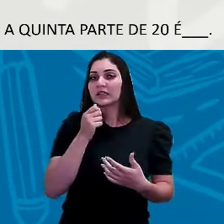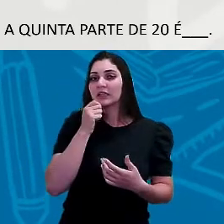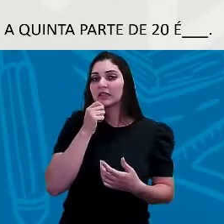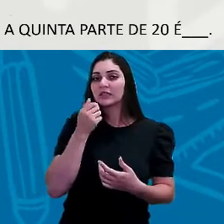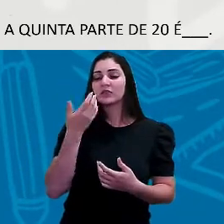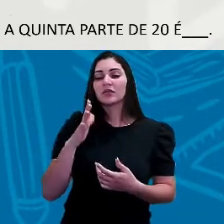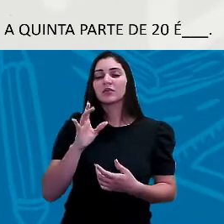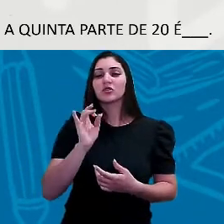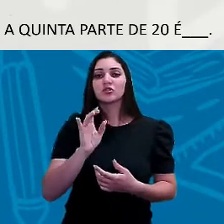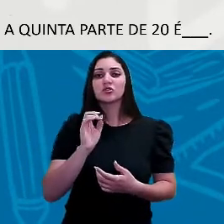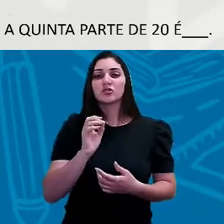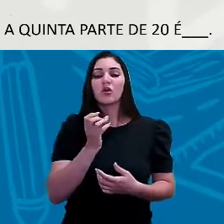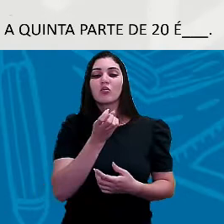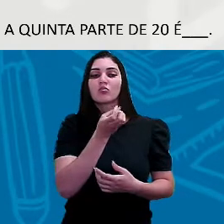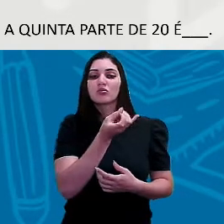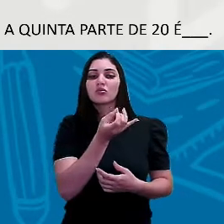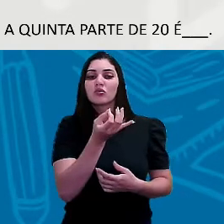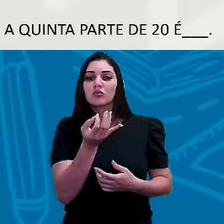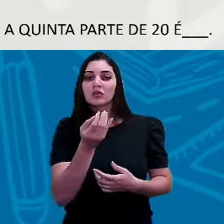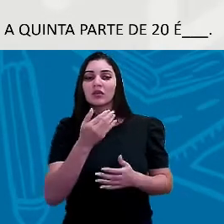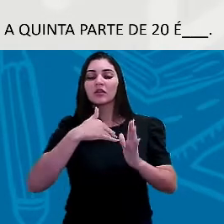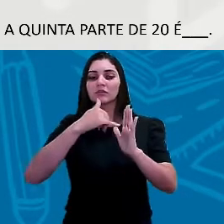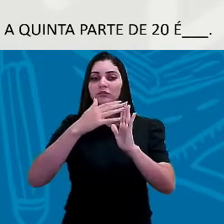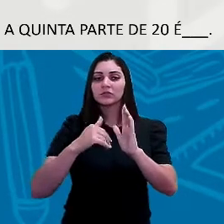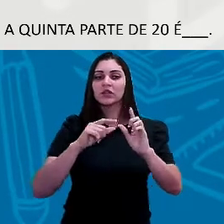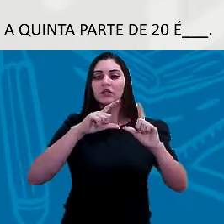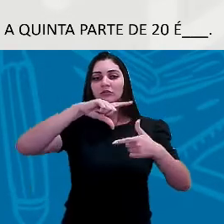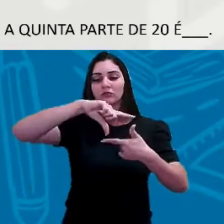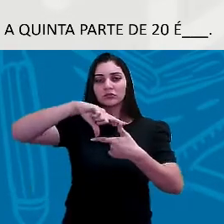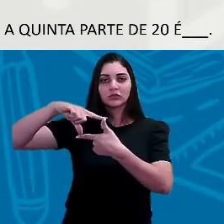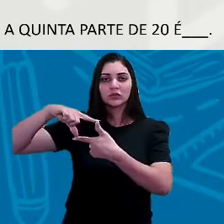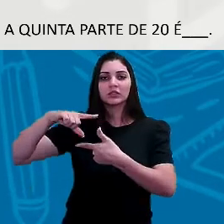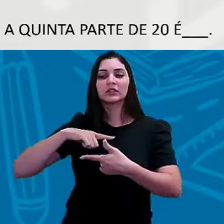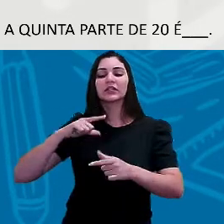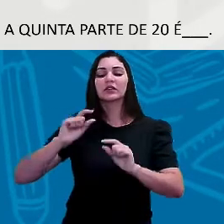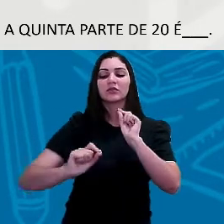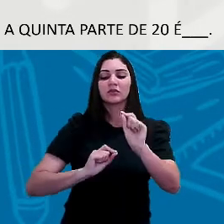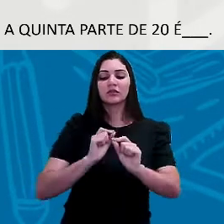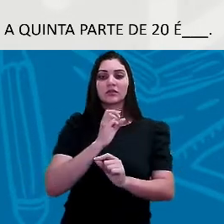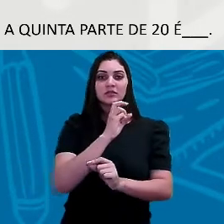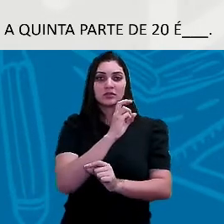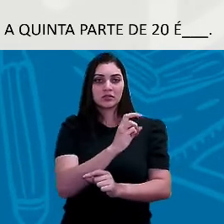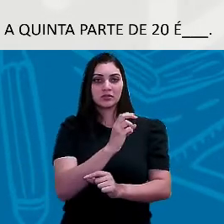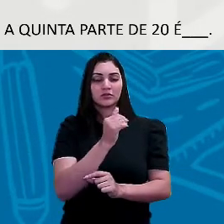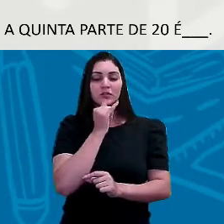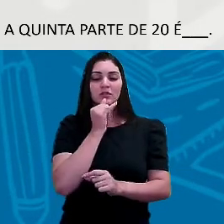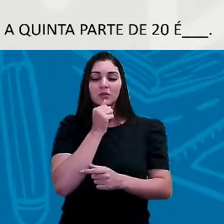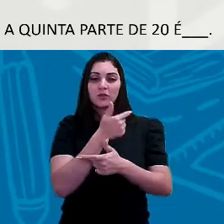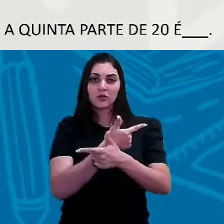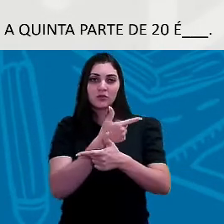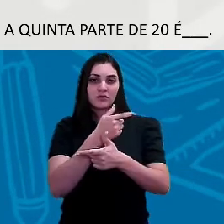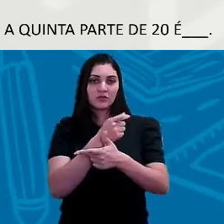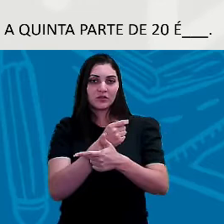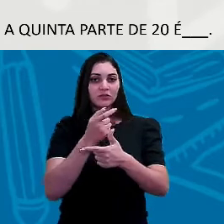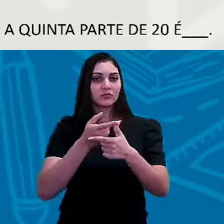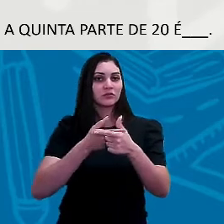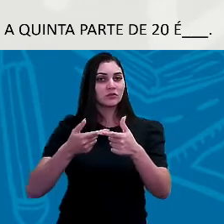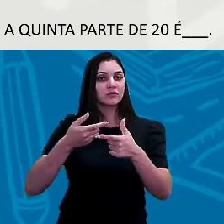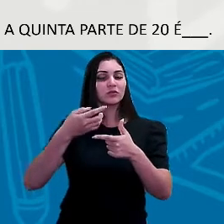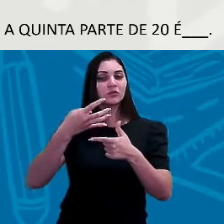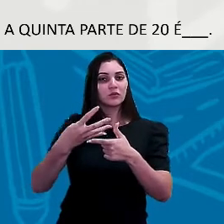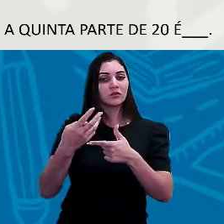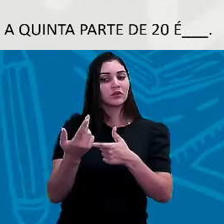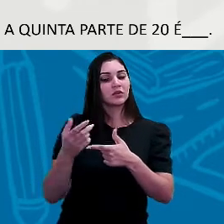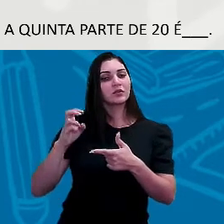contar os quadradinhos que estão pintados. E aí, eu tenho 5, né? 20 dividido por 4, 5. Então,